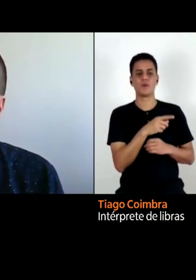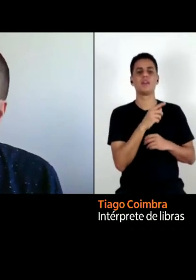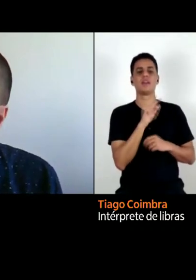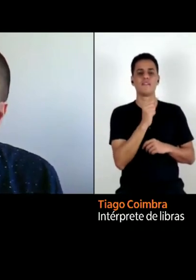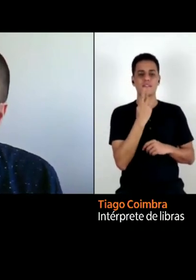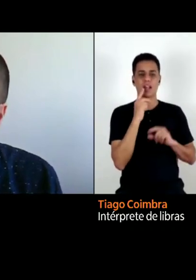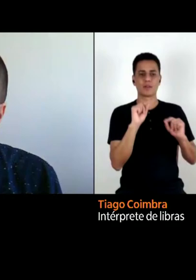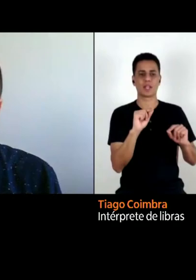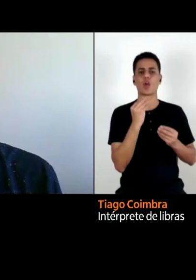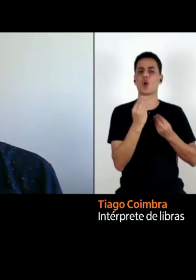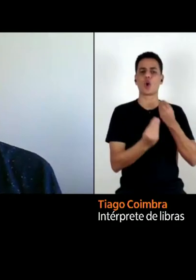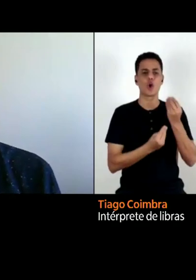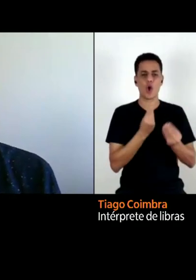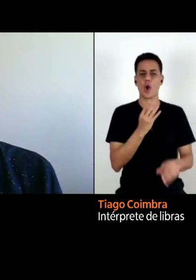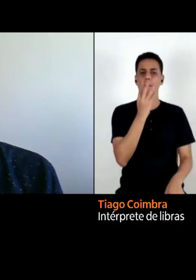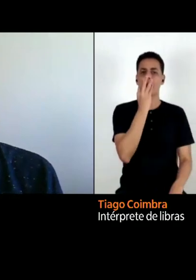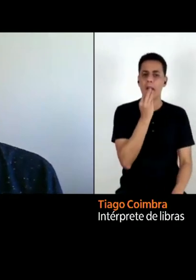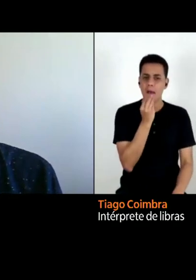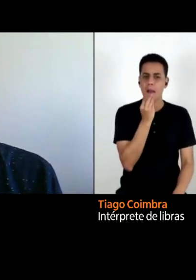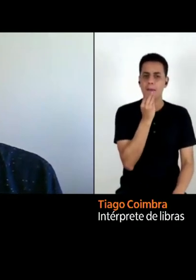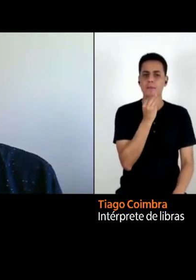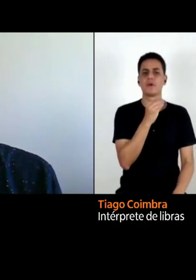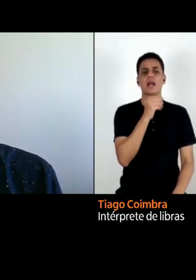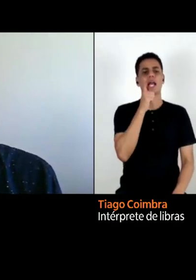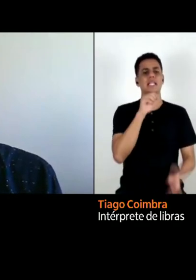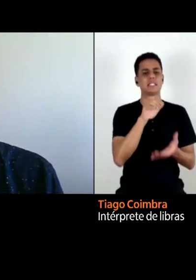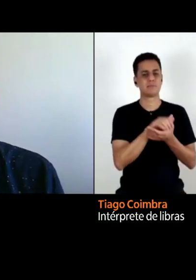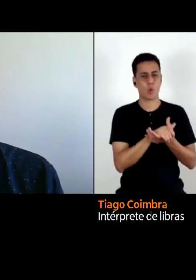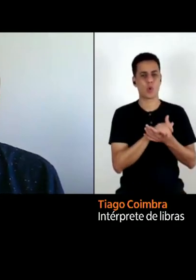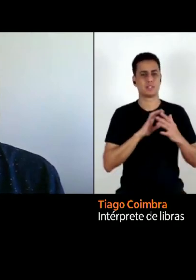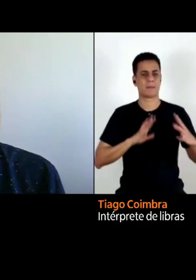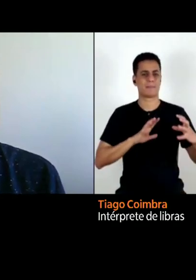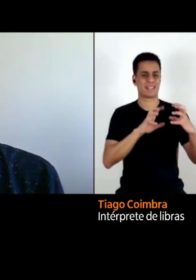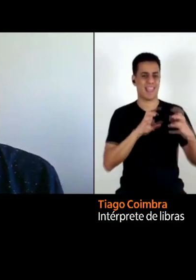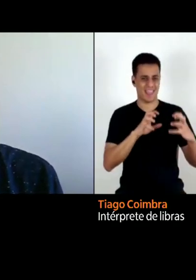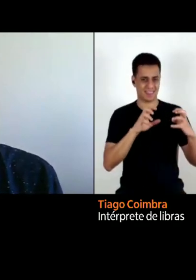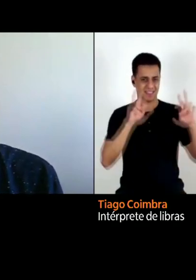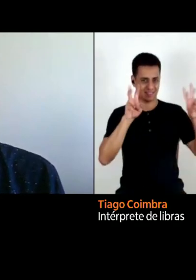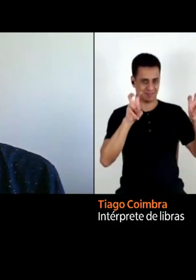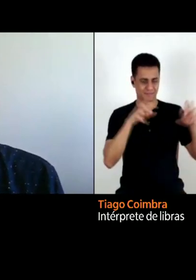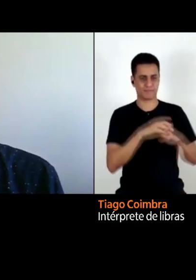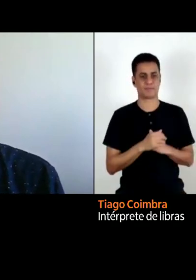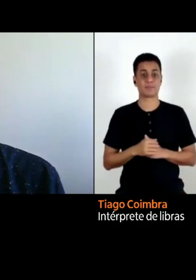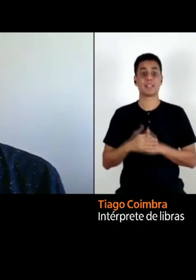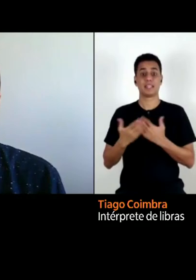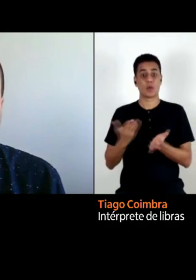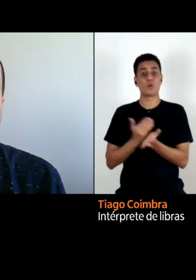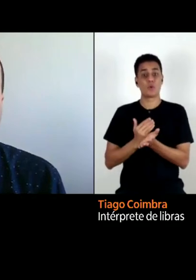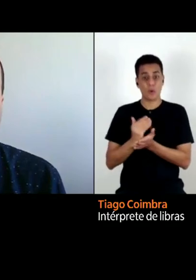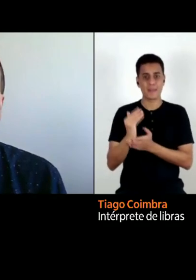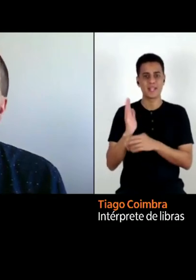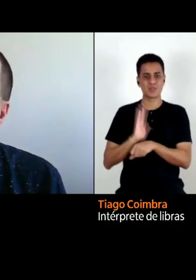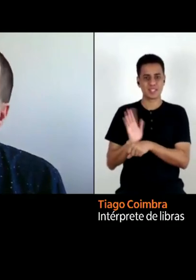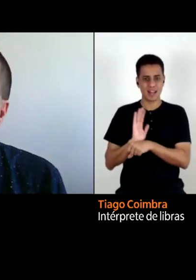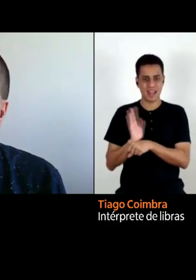de uma Esposa Briguenta. No começo do cinema, a própria indústria, ainda incipiente,